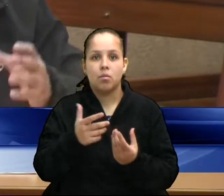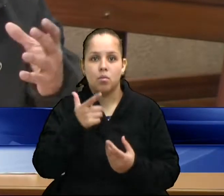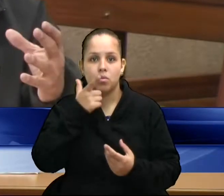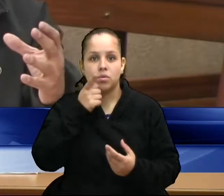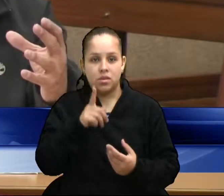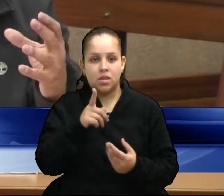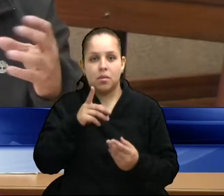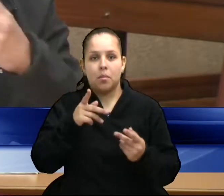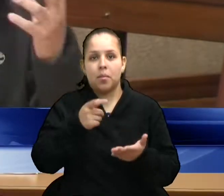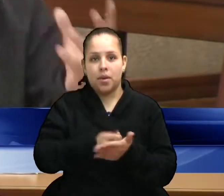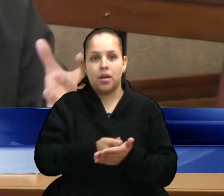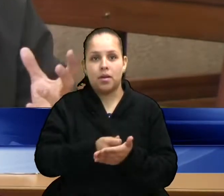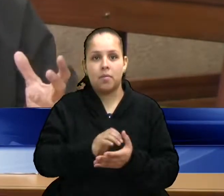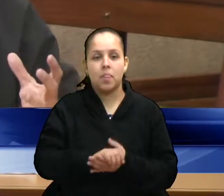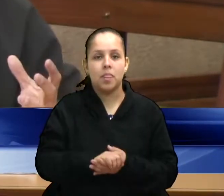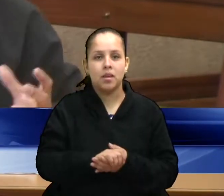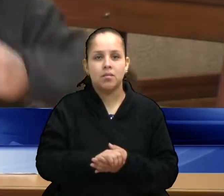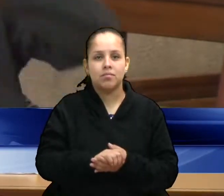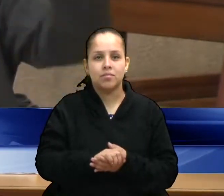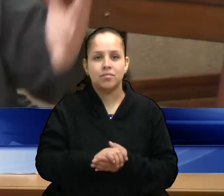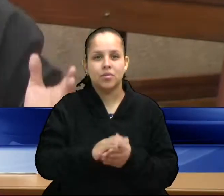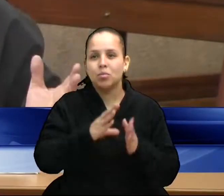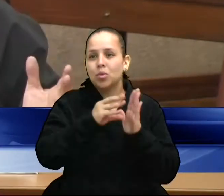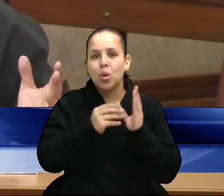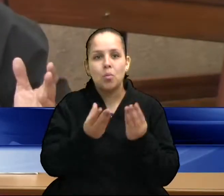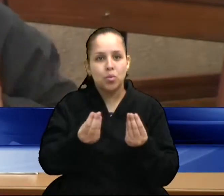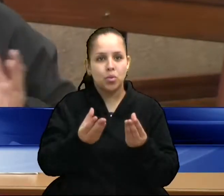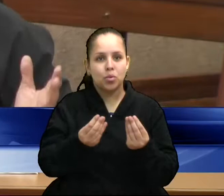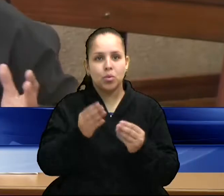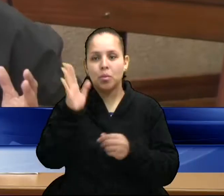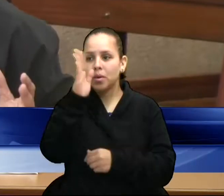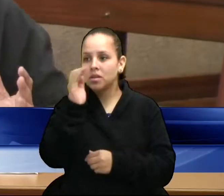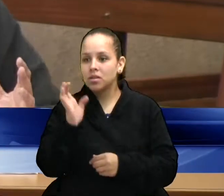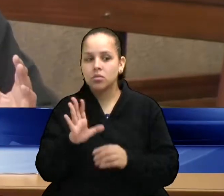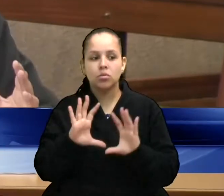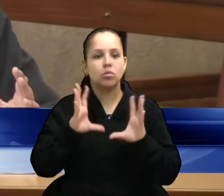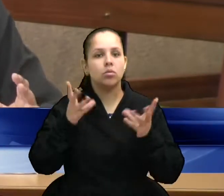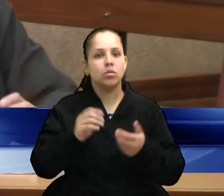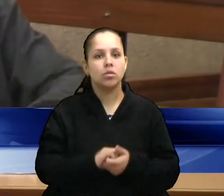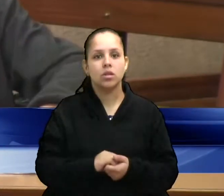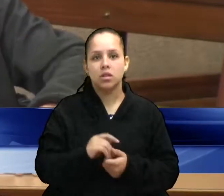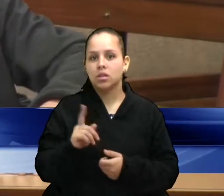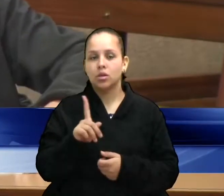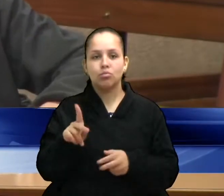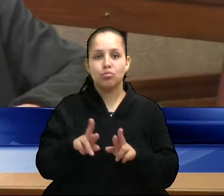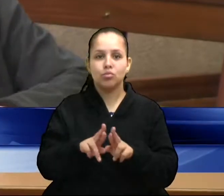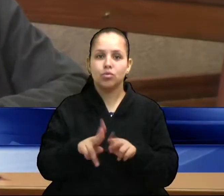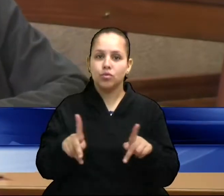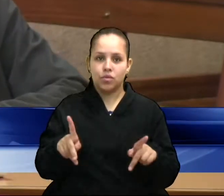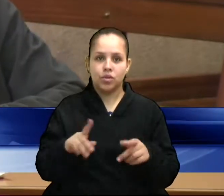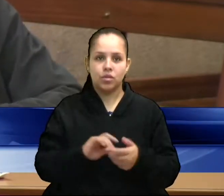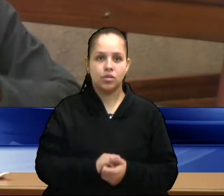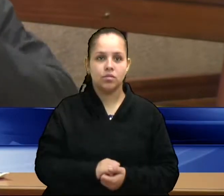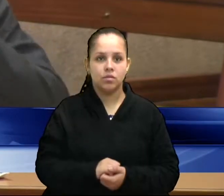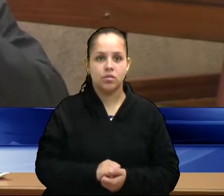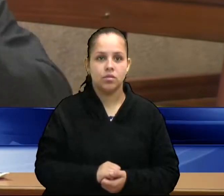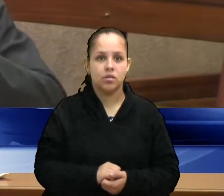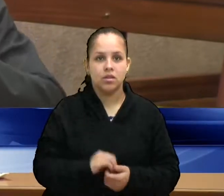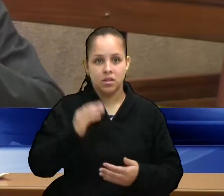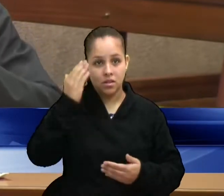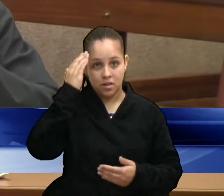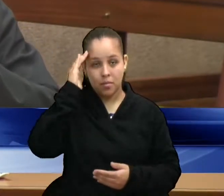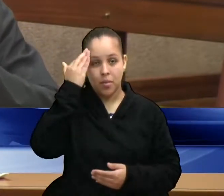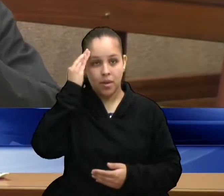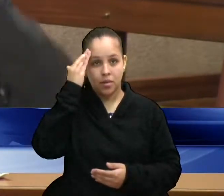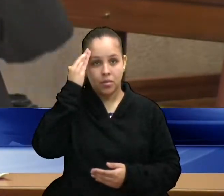a redução foi muito grande no Brasil inteiro. E aqui não ficou diferente disso, sabendo-se que quem tem